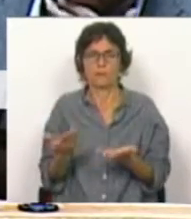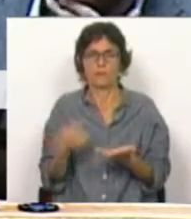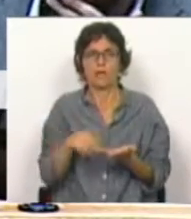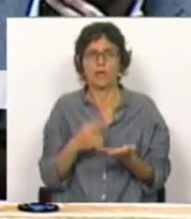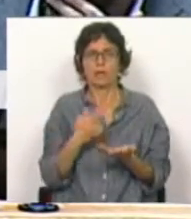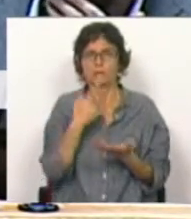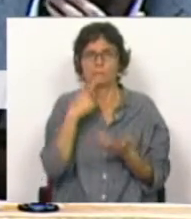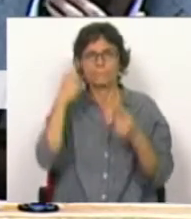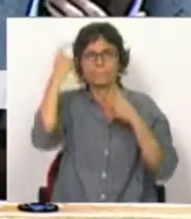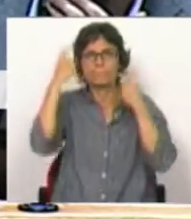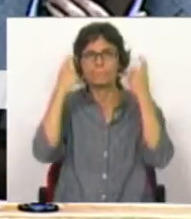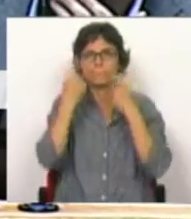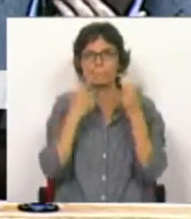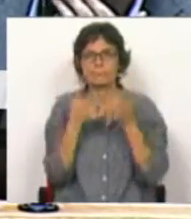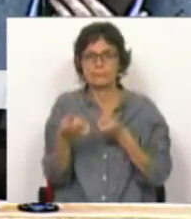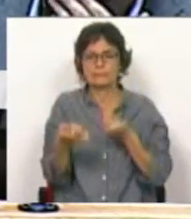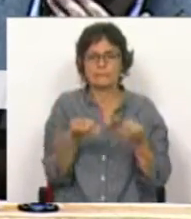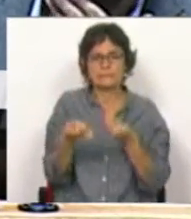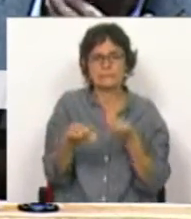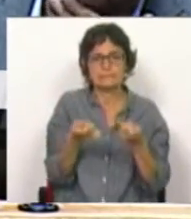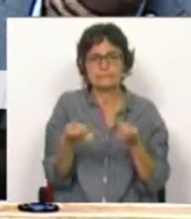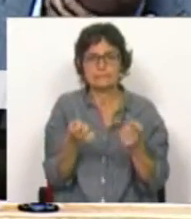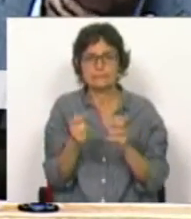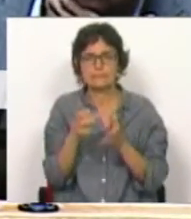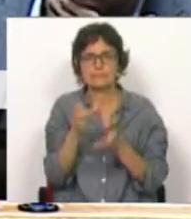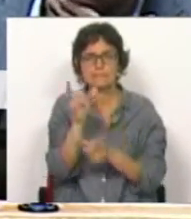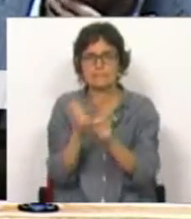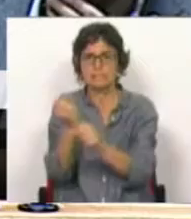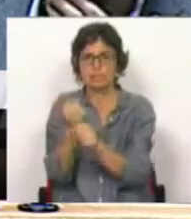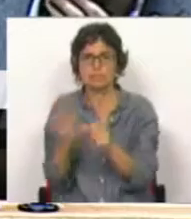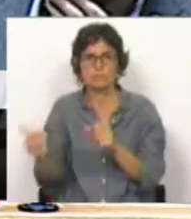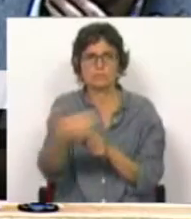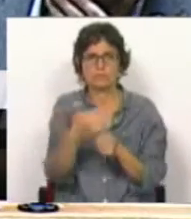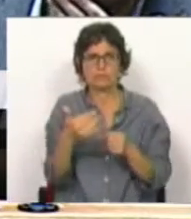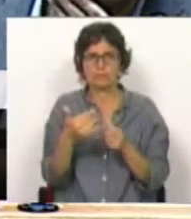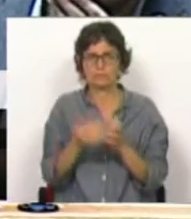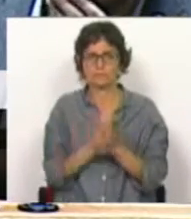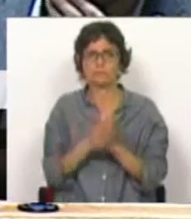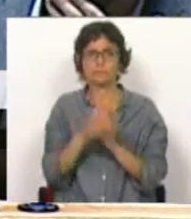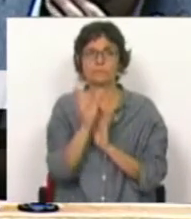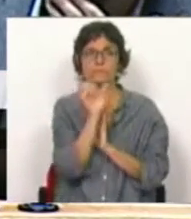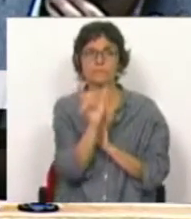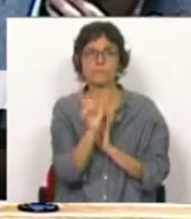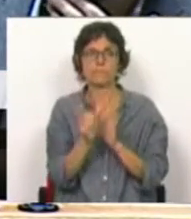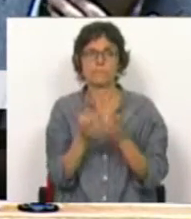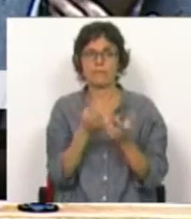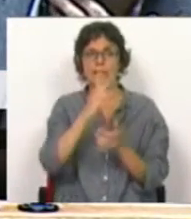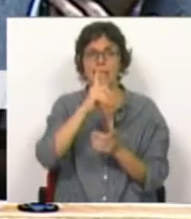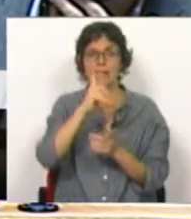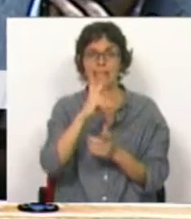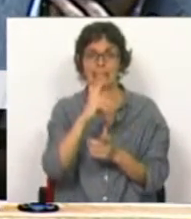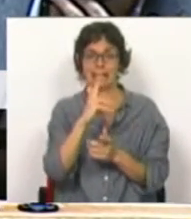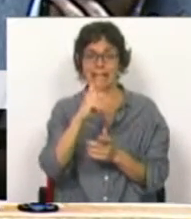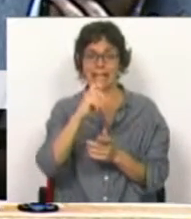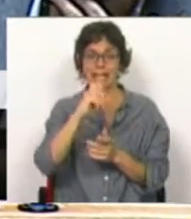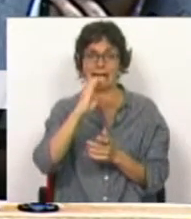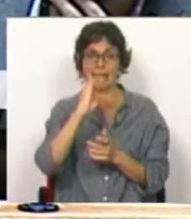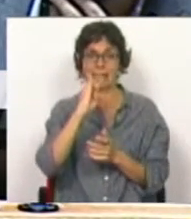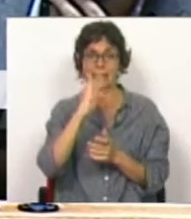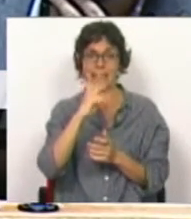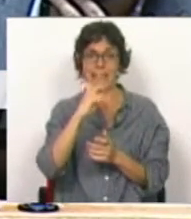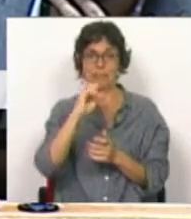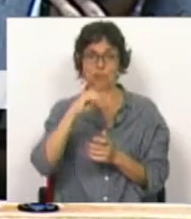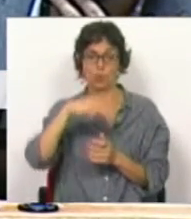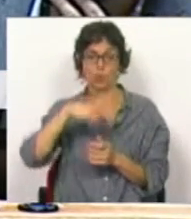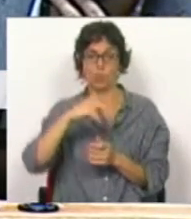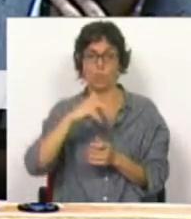uma racionalização dos recursos humanos. Eu creio que os trabalhadores até ficam com os cabelos em pé quando ouvem o CDS-PP falar de racionalização, porque já